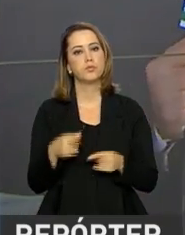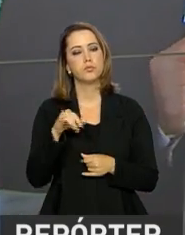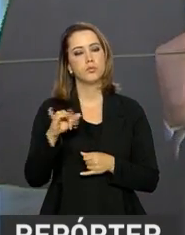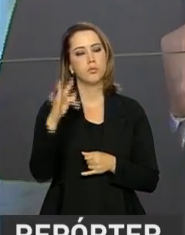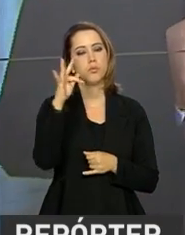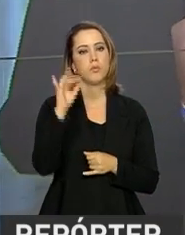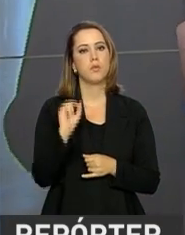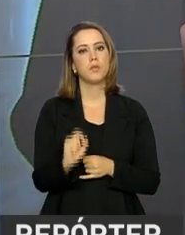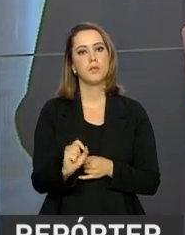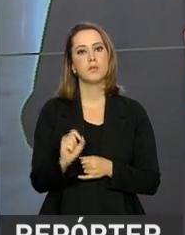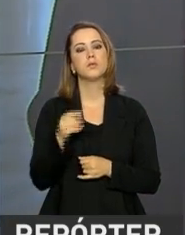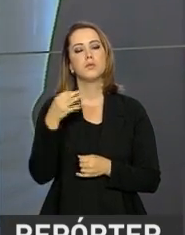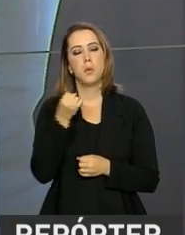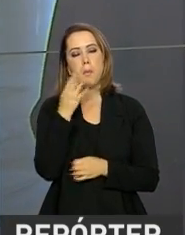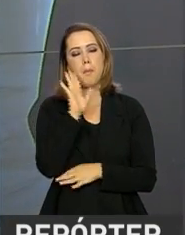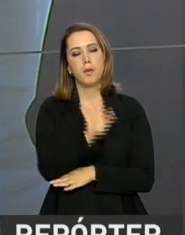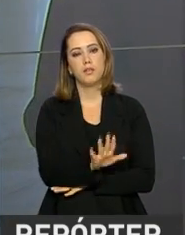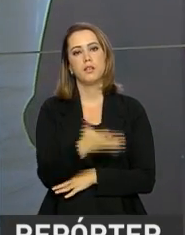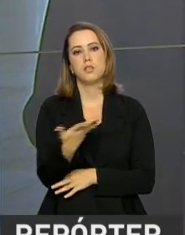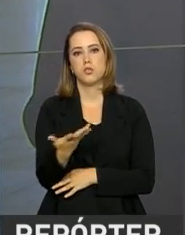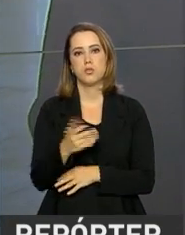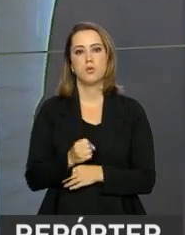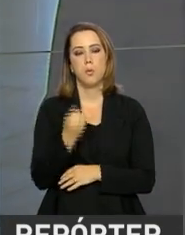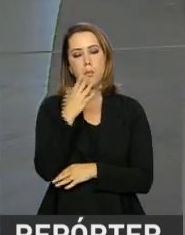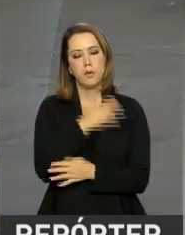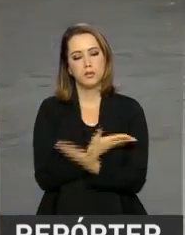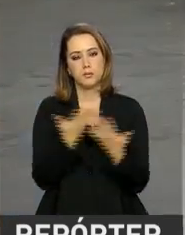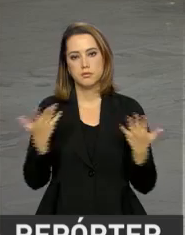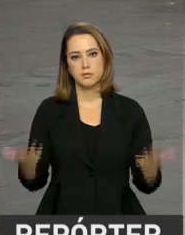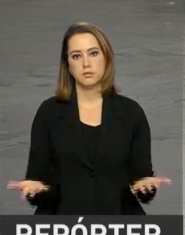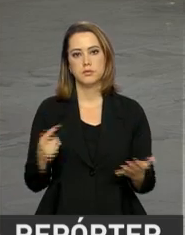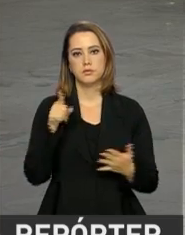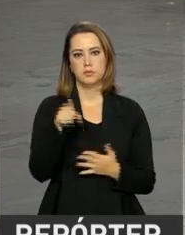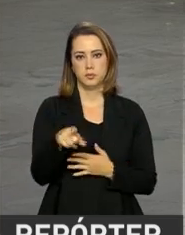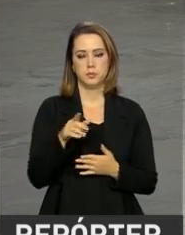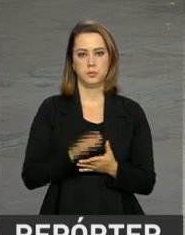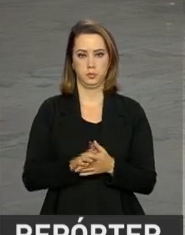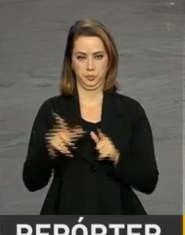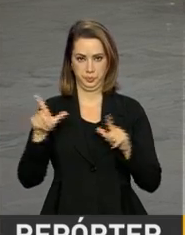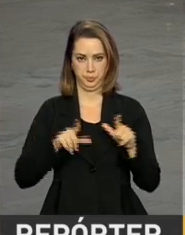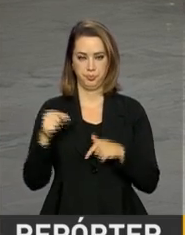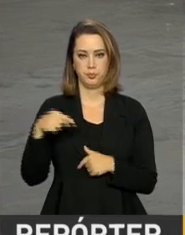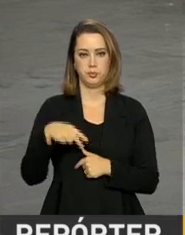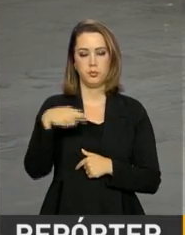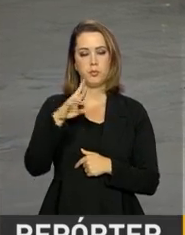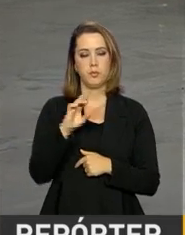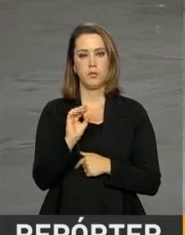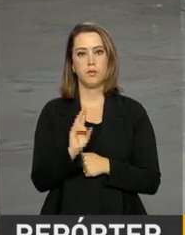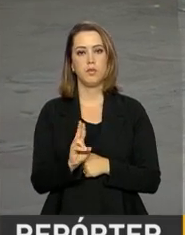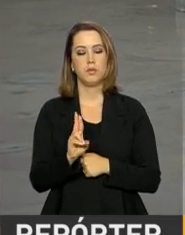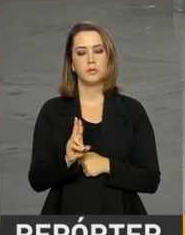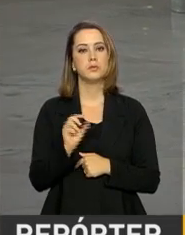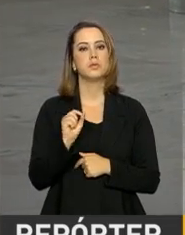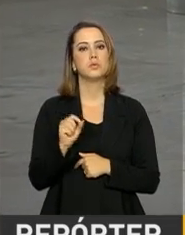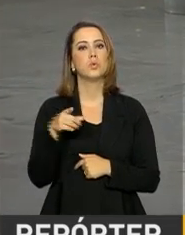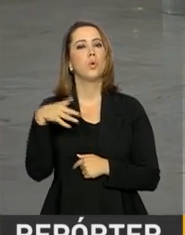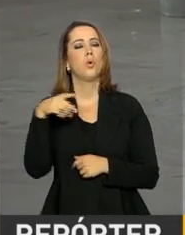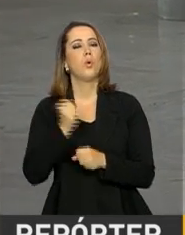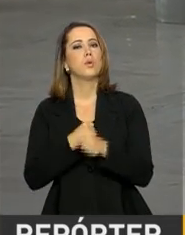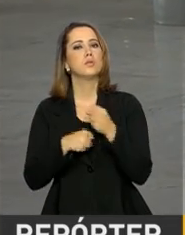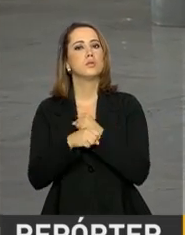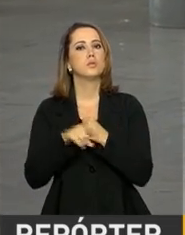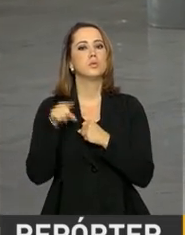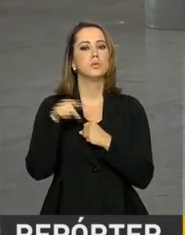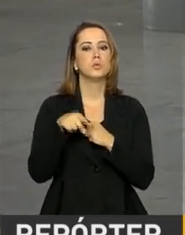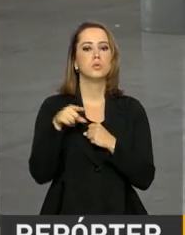Paulo Boa tarde olá Renata boa tarde boa tarde a todos que nos assistem na TV NBR o último ano em que o IPCA 15